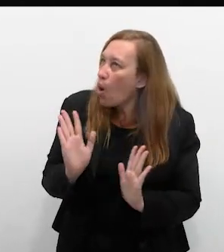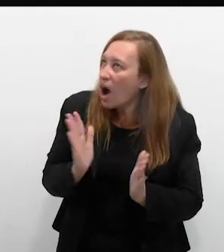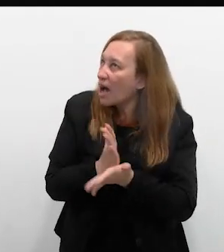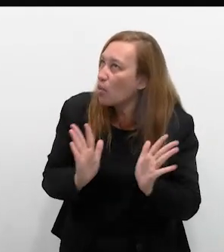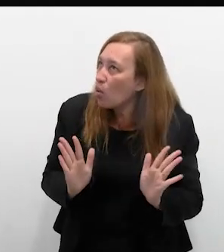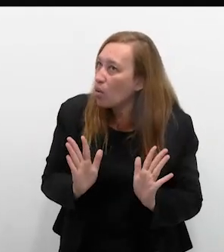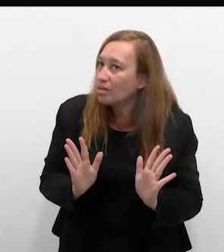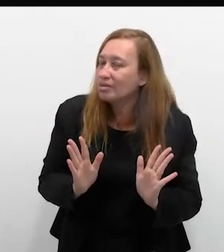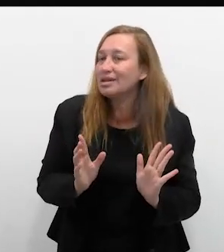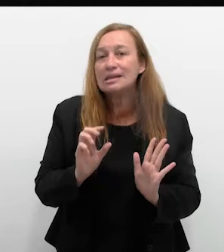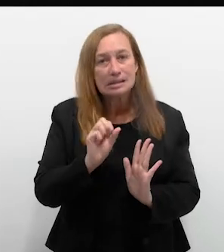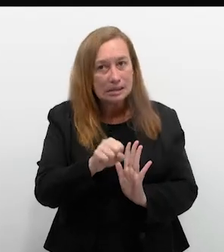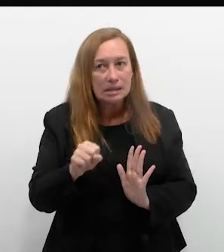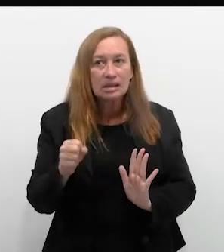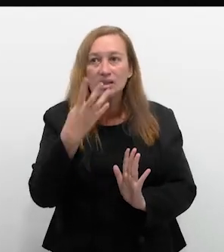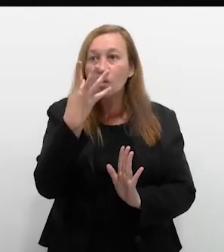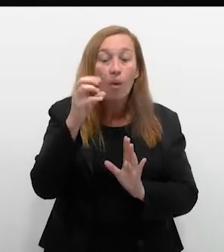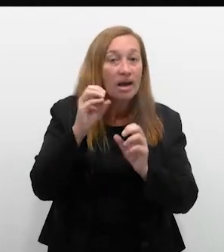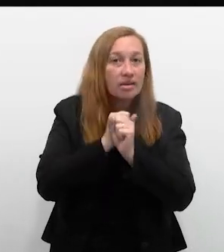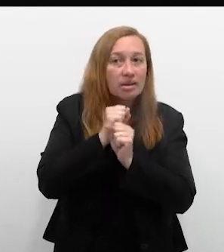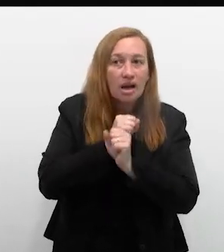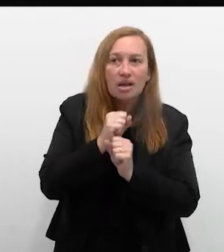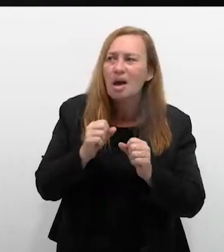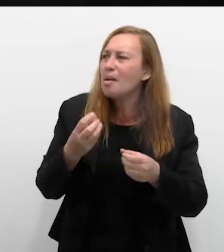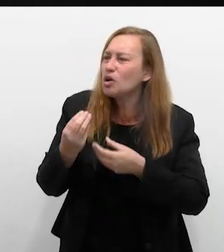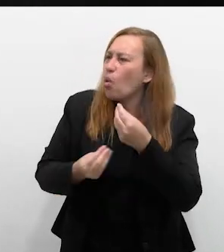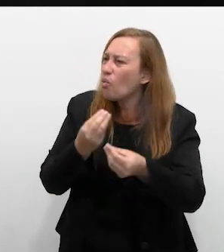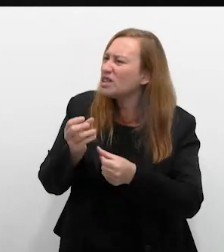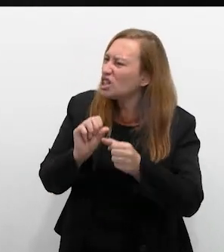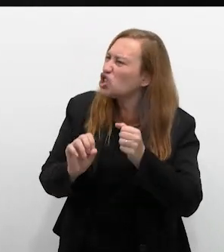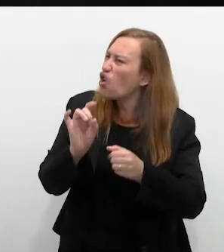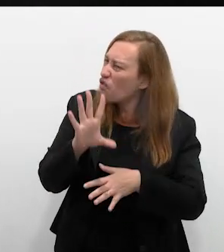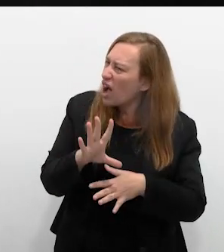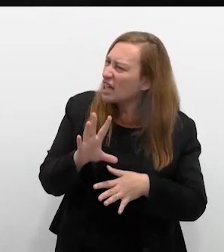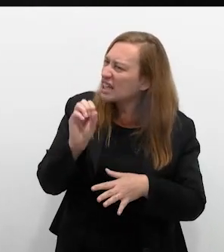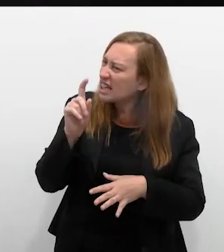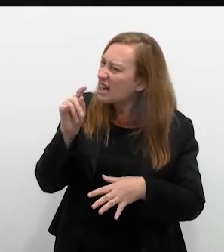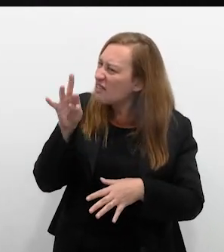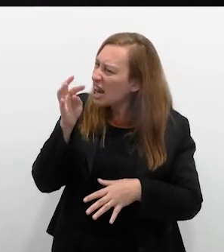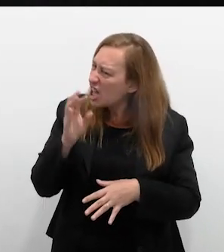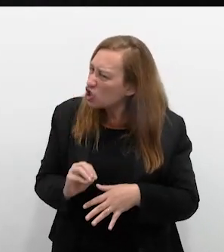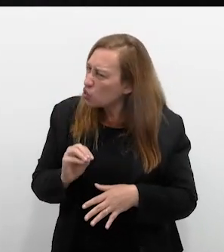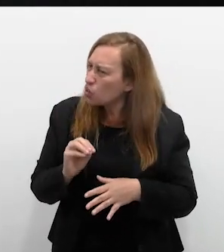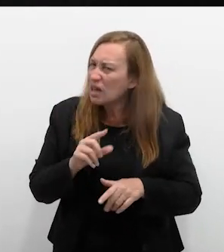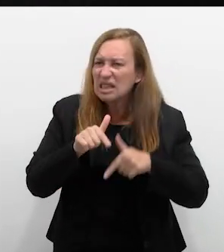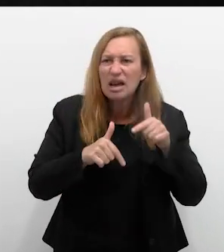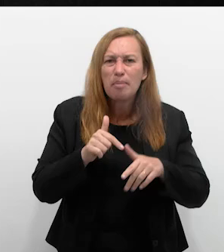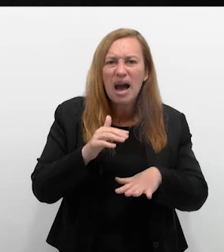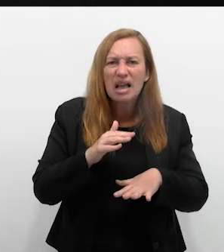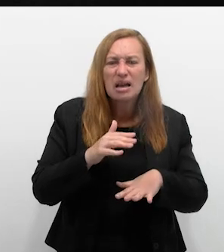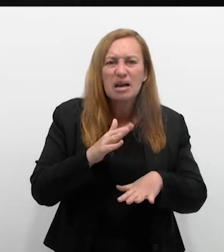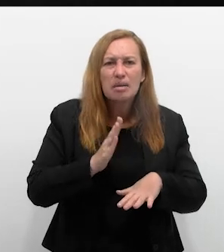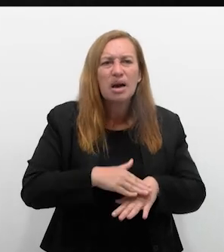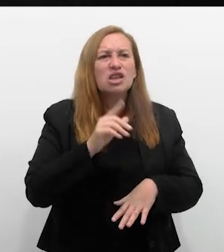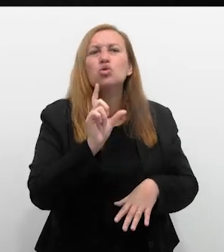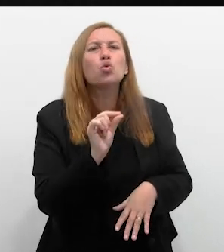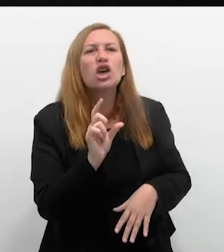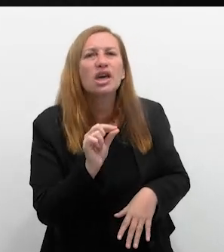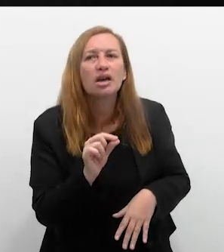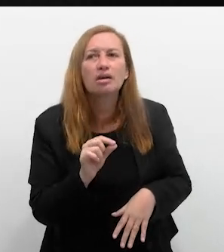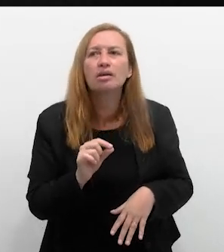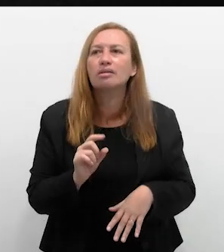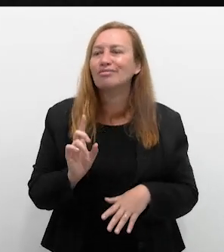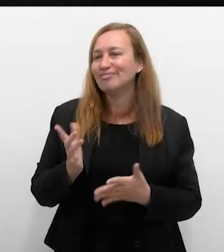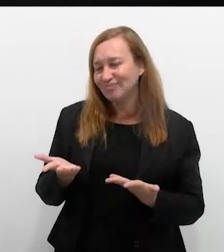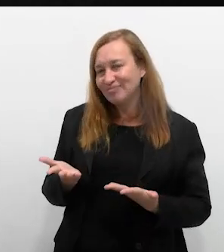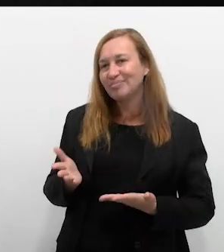só isso. Já me toma o tempo Já é todo, bastante né? coisa. É. E são 40 anos. Ah, mas você só faz isso? Você não faz? Você trabalha em quê? Eu já ouvi isso muito,